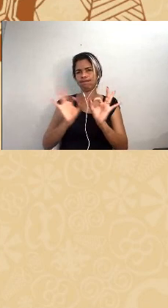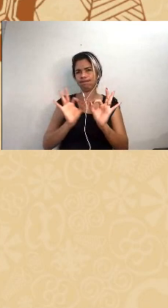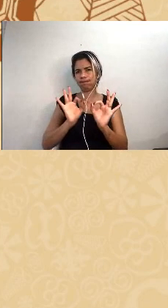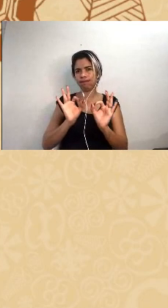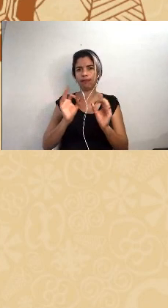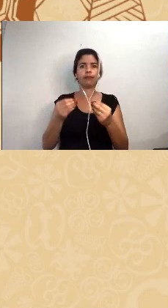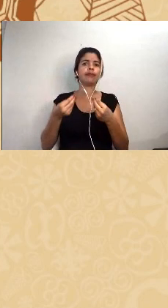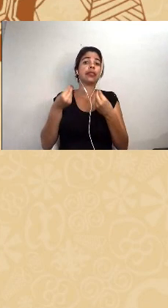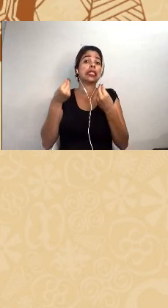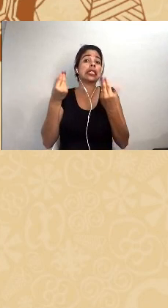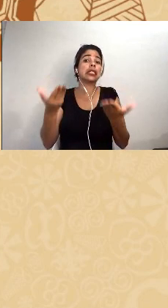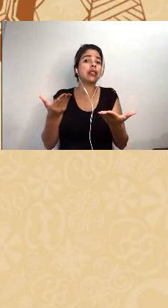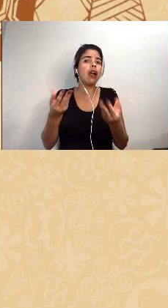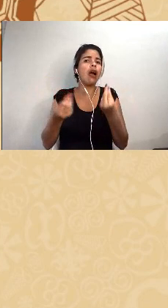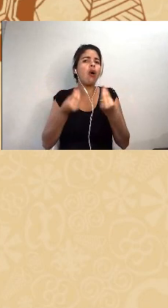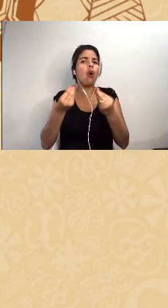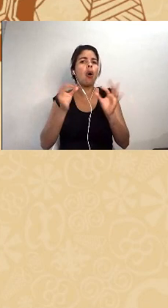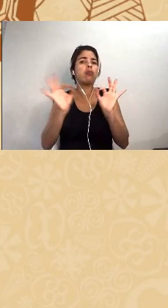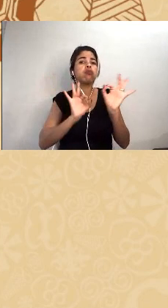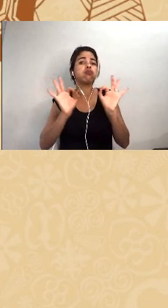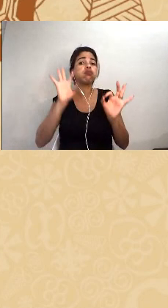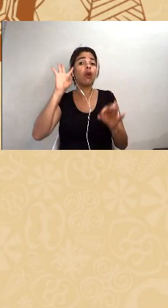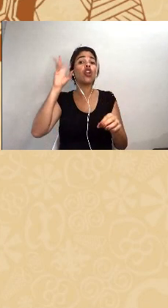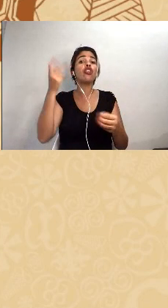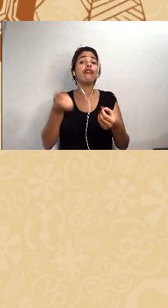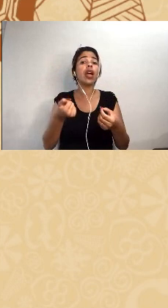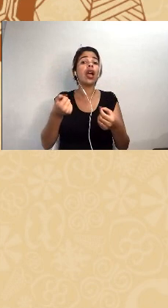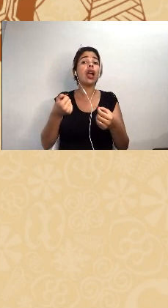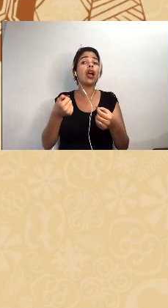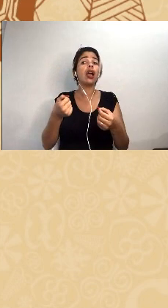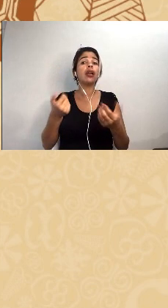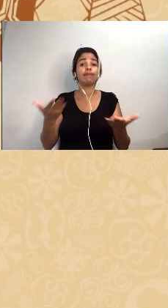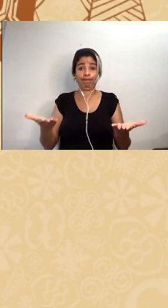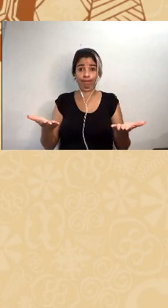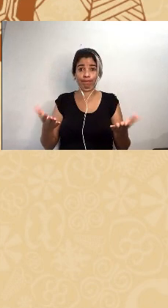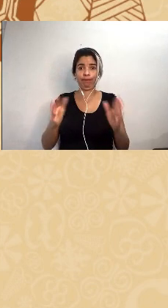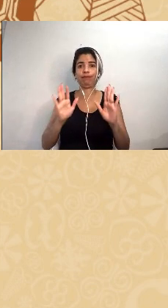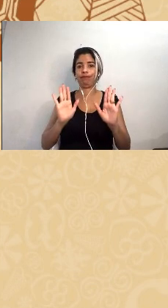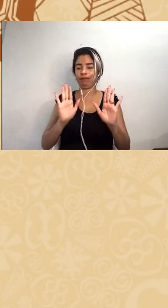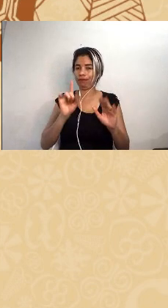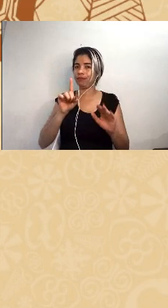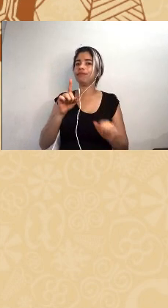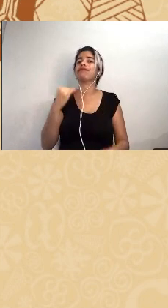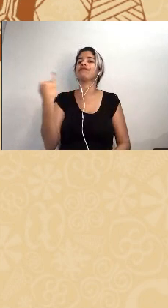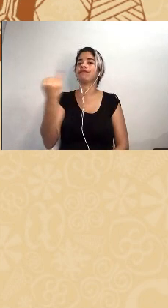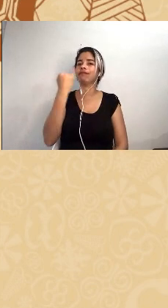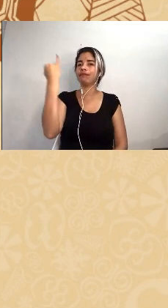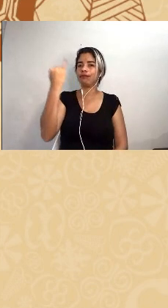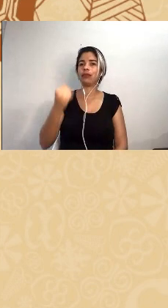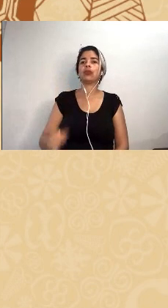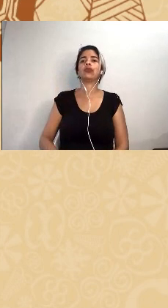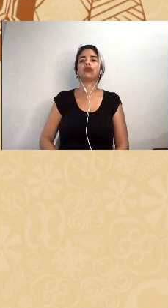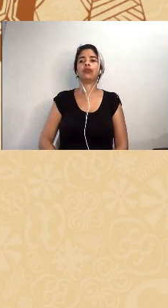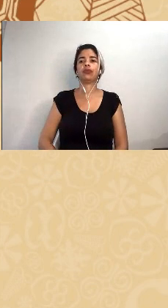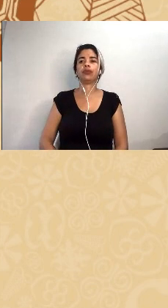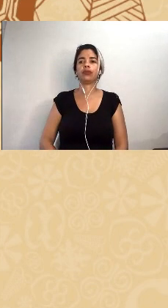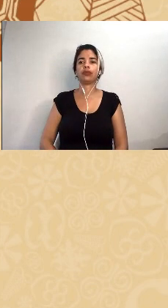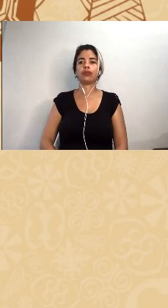esse conflito, eis a questão. Vou trazer mais adiante.